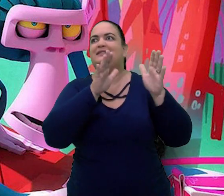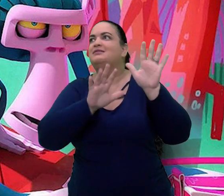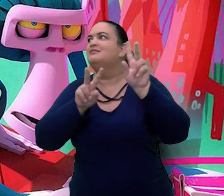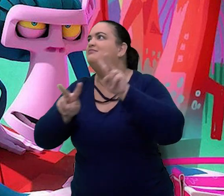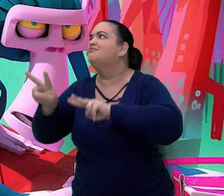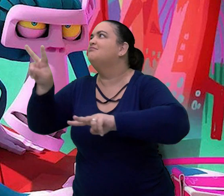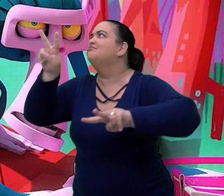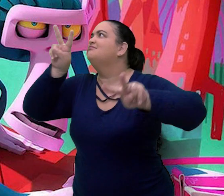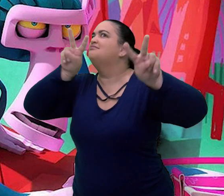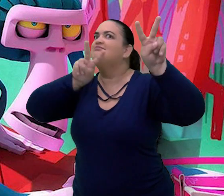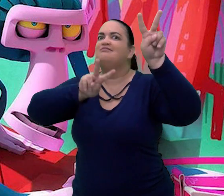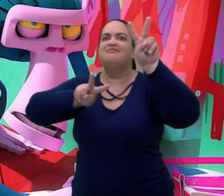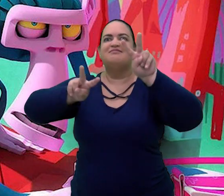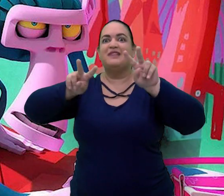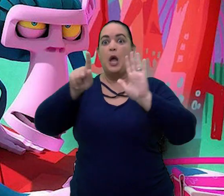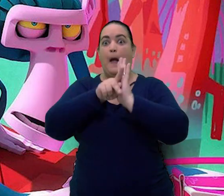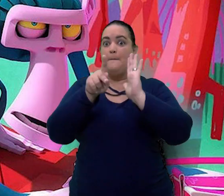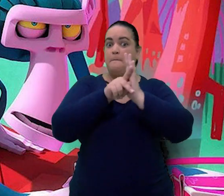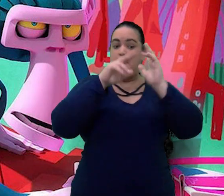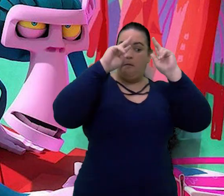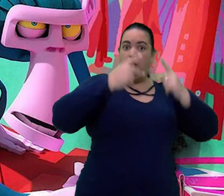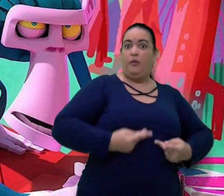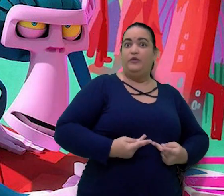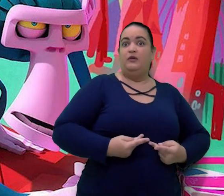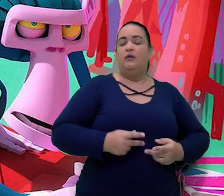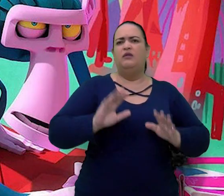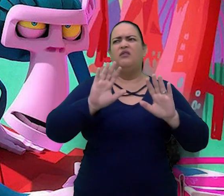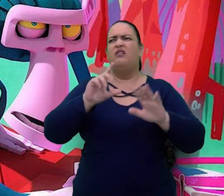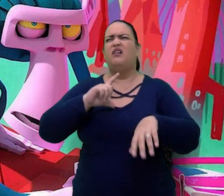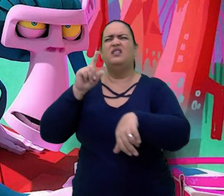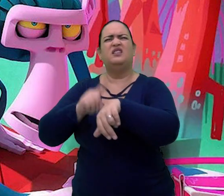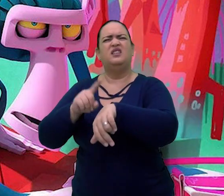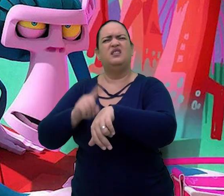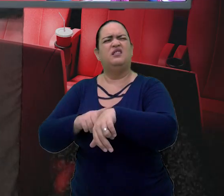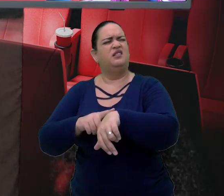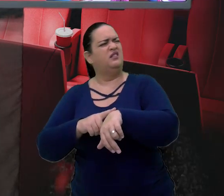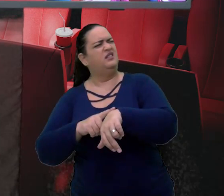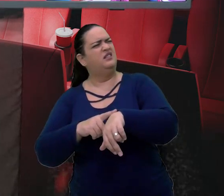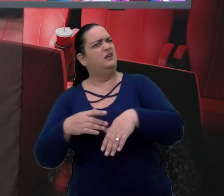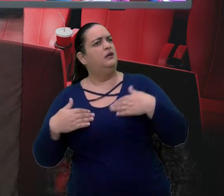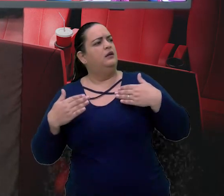universo humano mesmo. Mas chega um momento que ele começa a refletir.